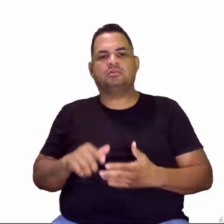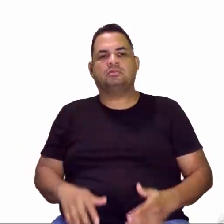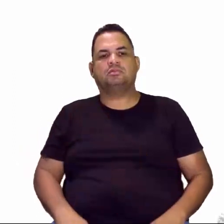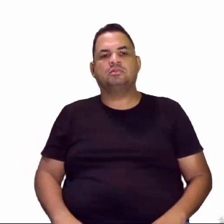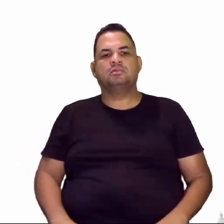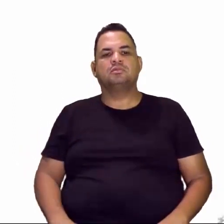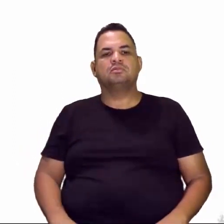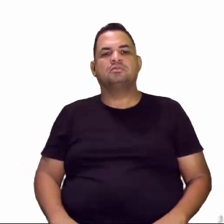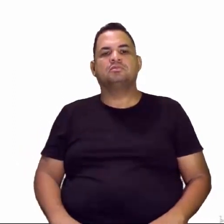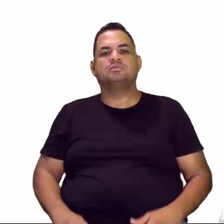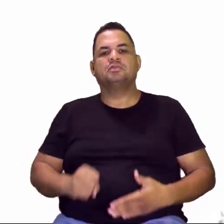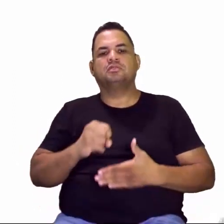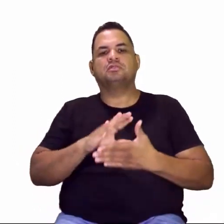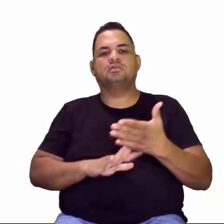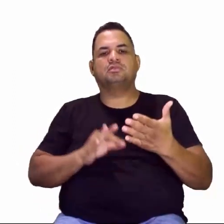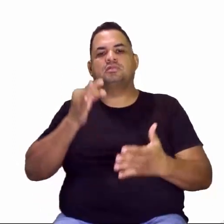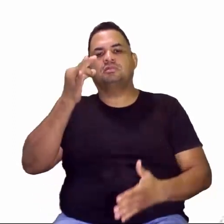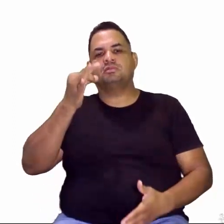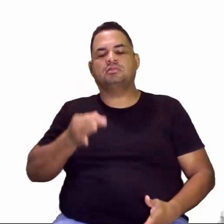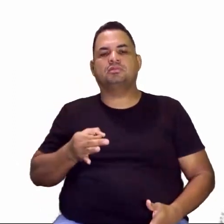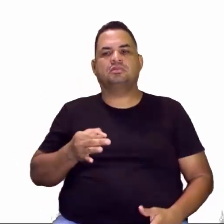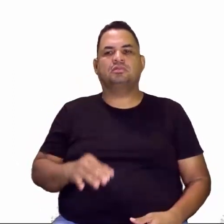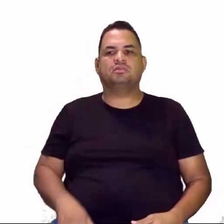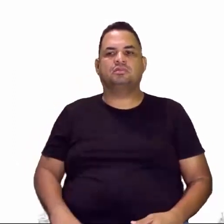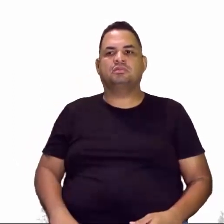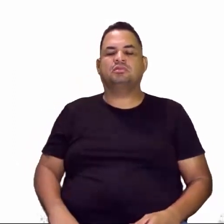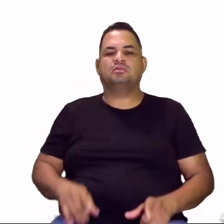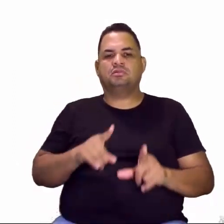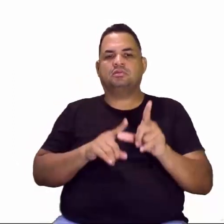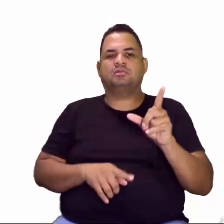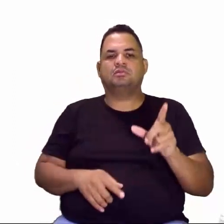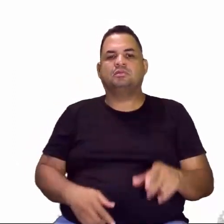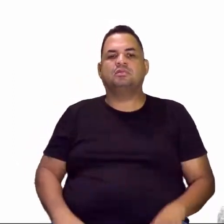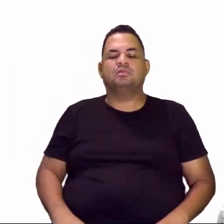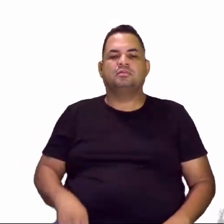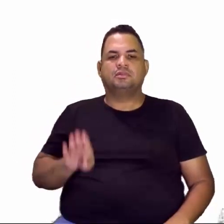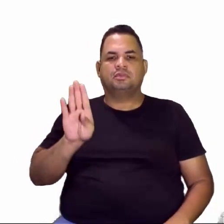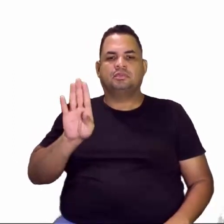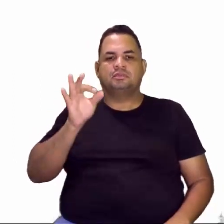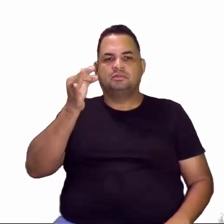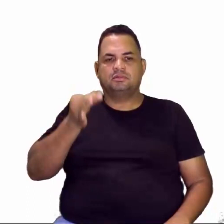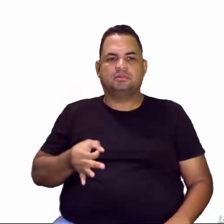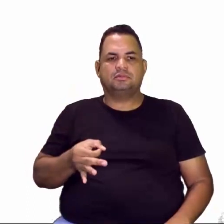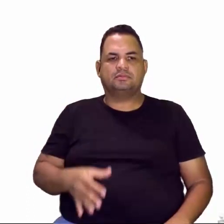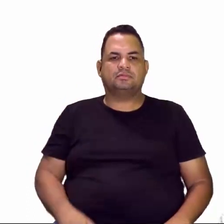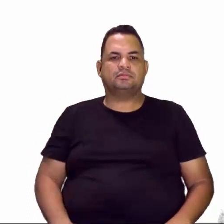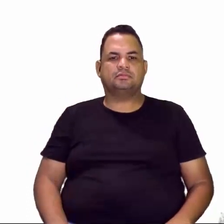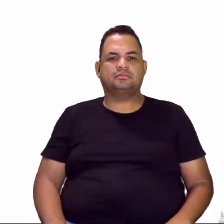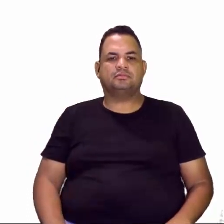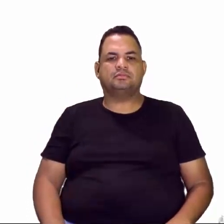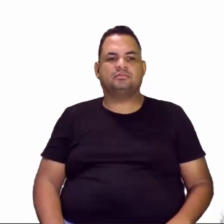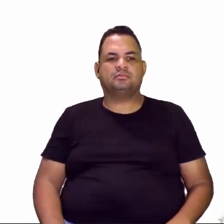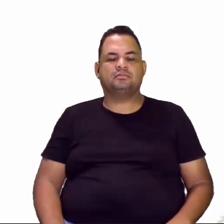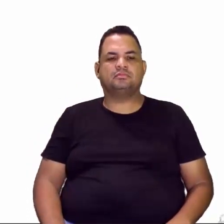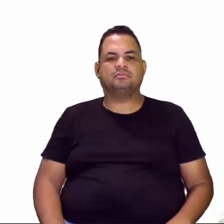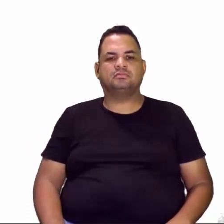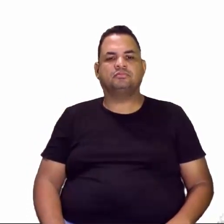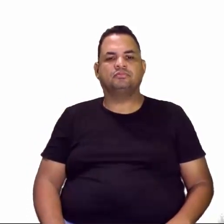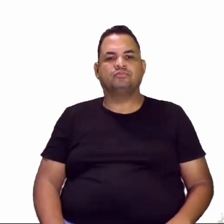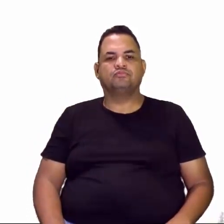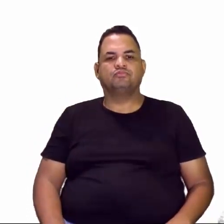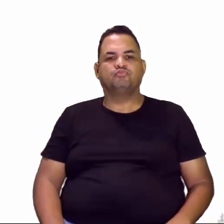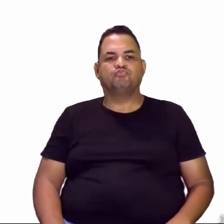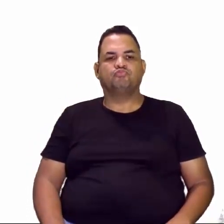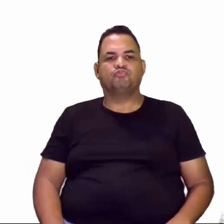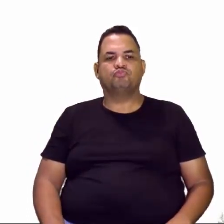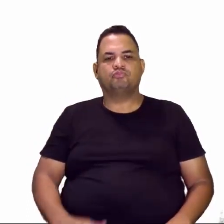magnésio. Então, a nossa alternativa correta aqui é a alternativa B. O iodeto de